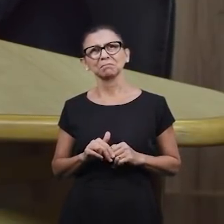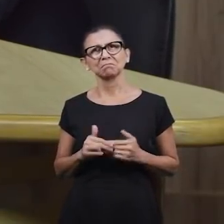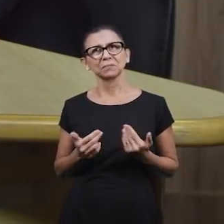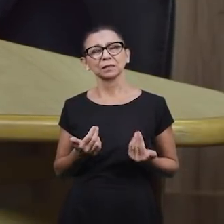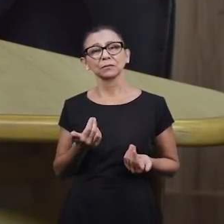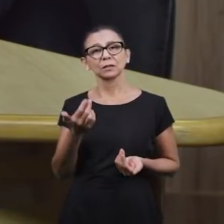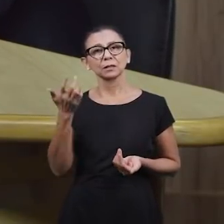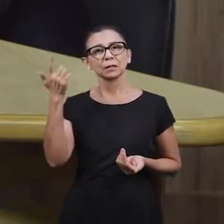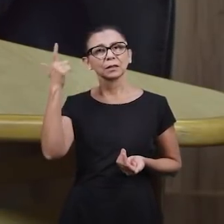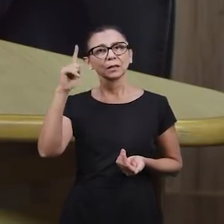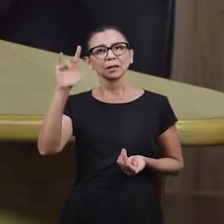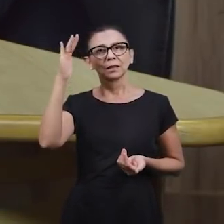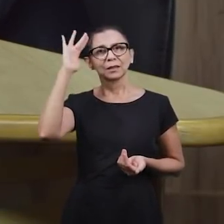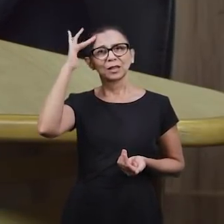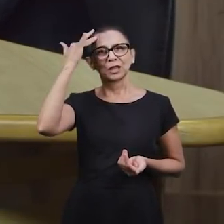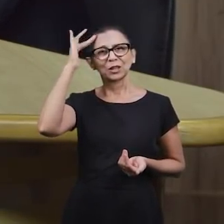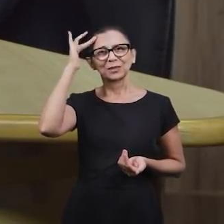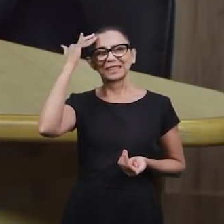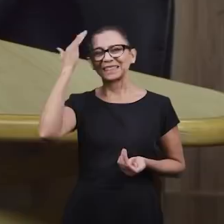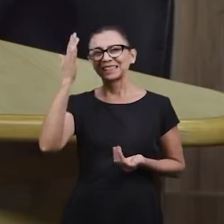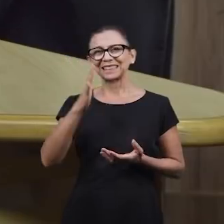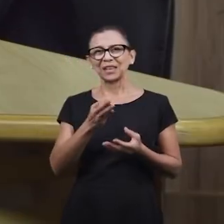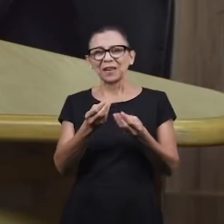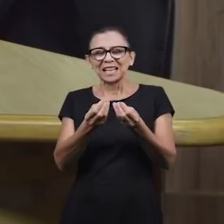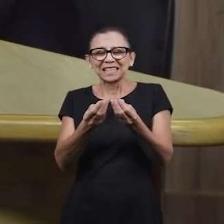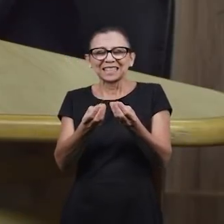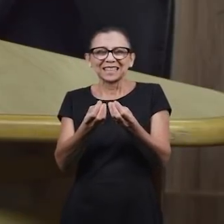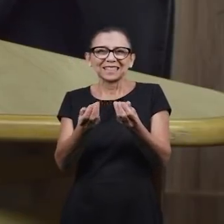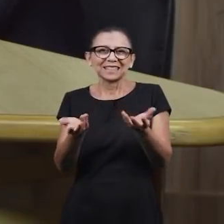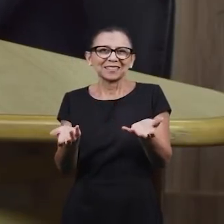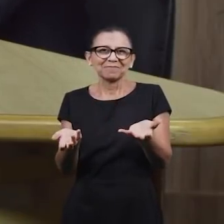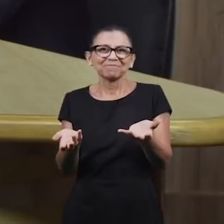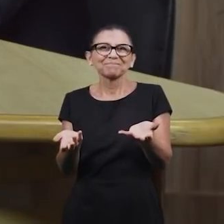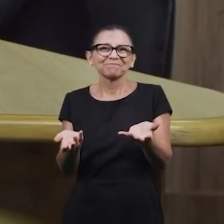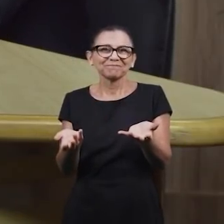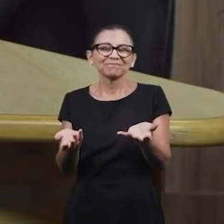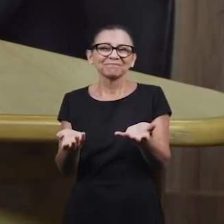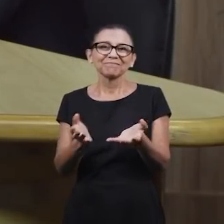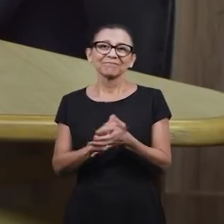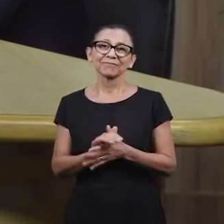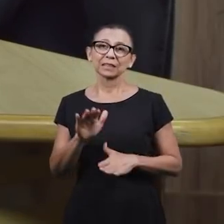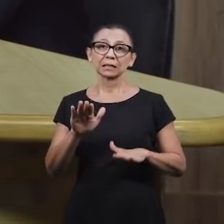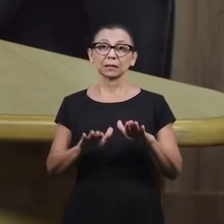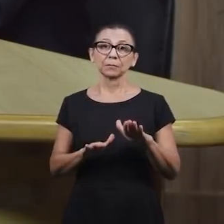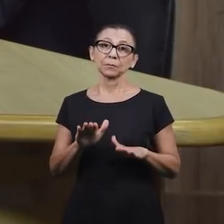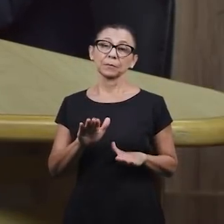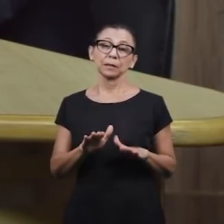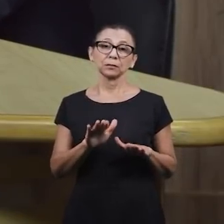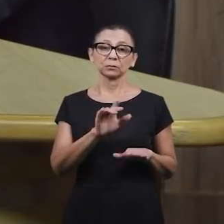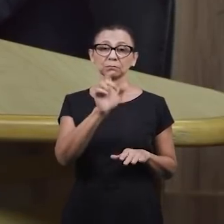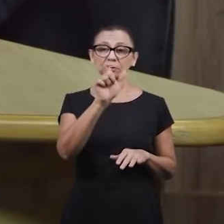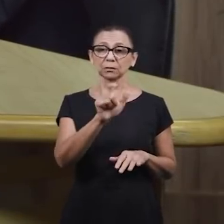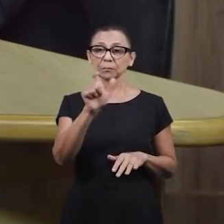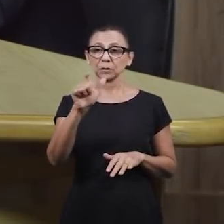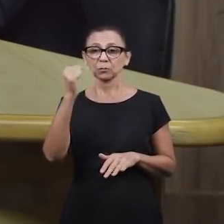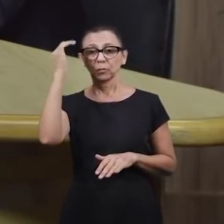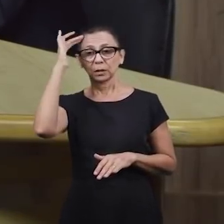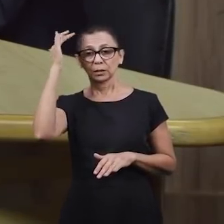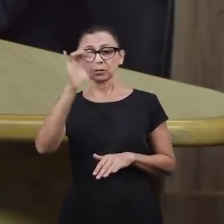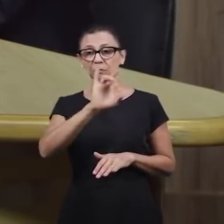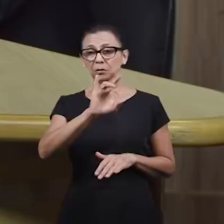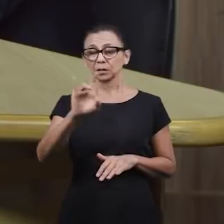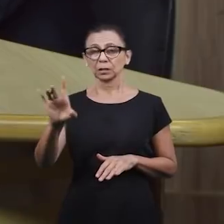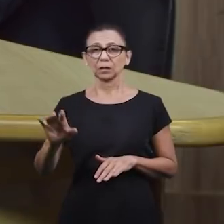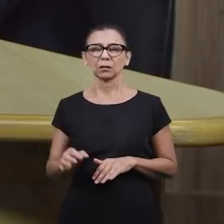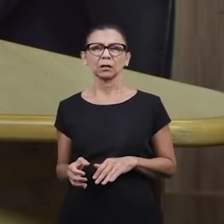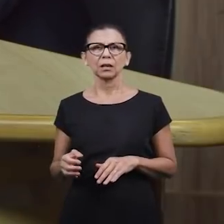alcançar, de fato, a essência dela. Né? Por isso que eu disse que depende do alcance, não é? E